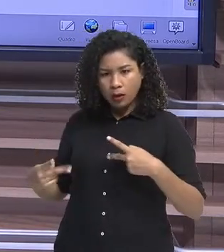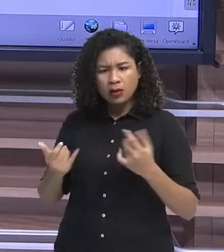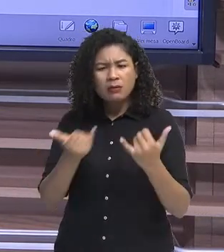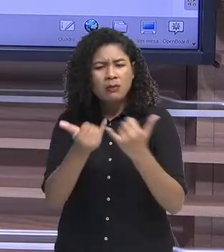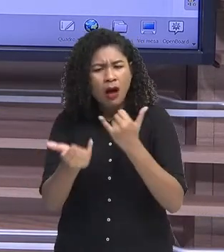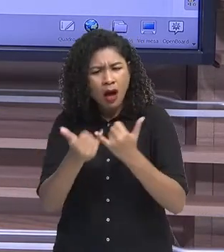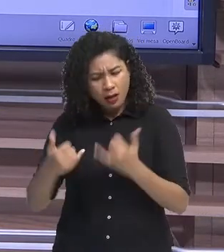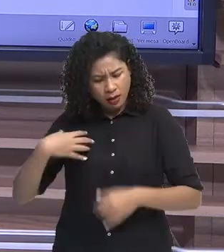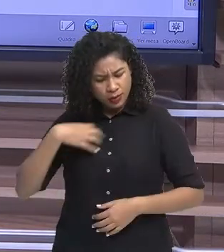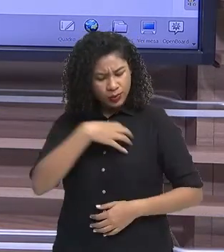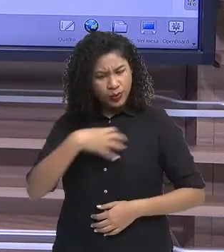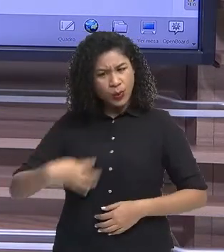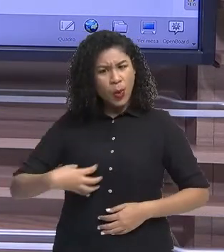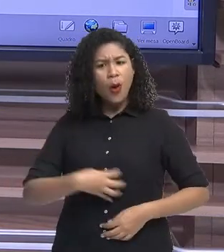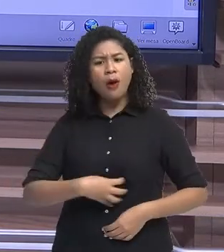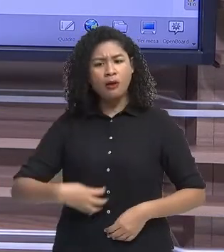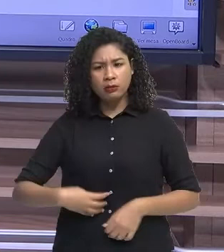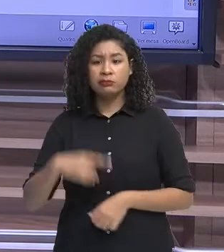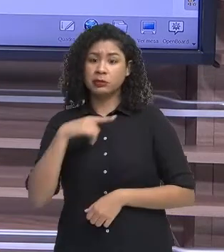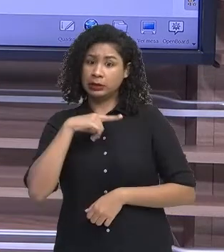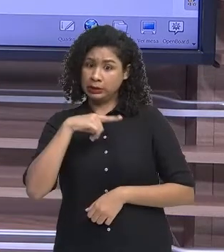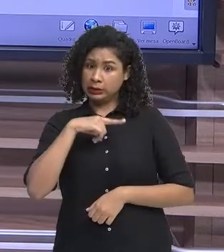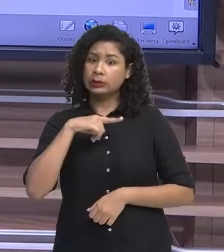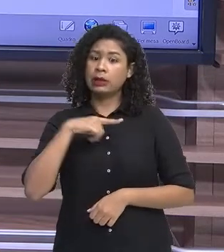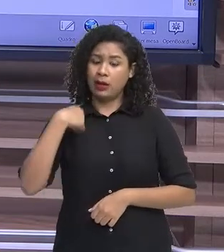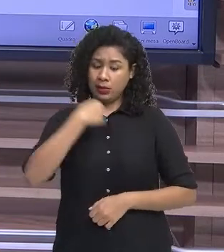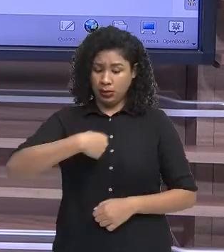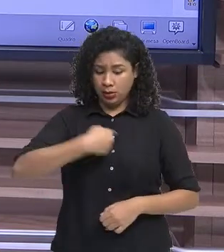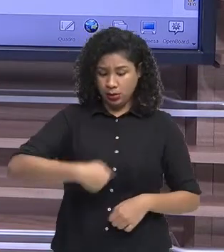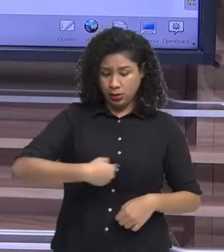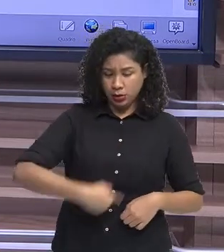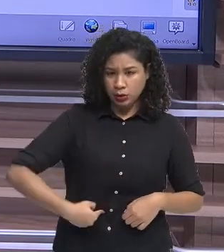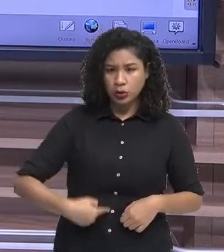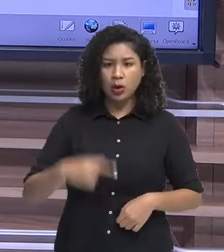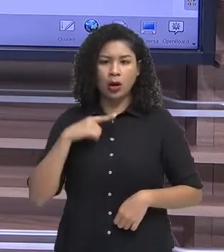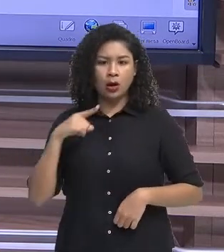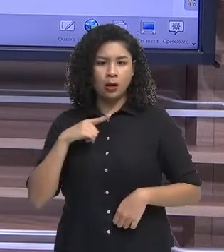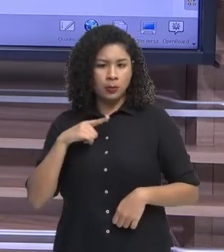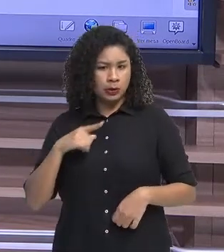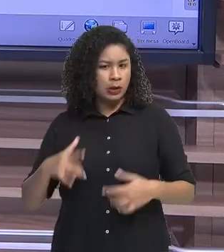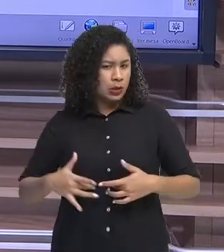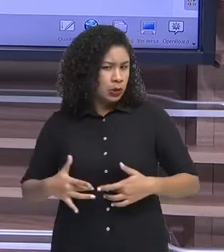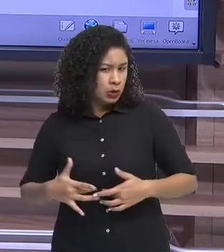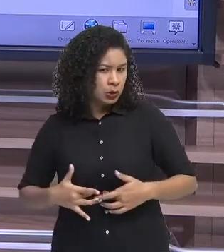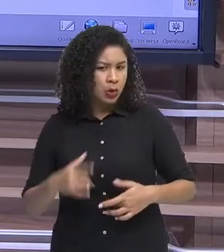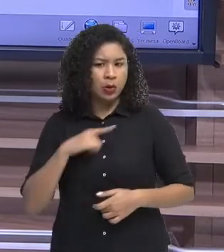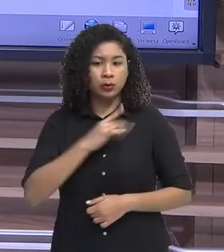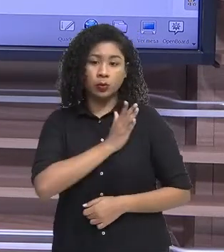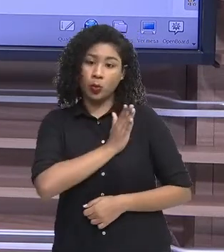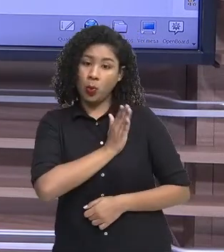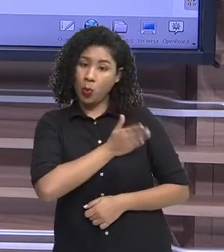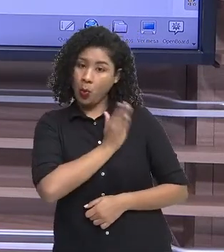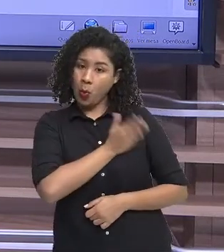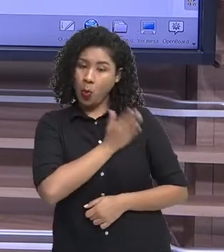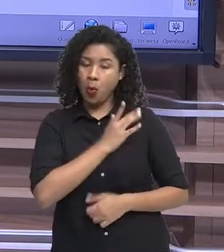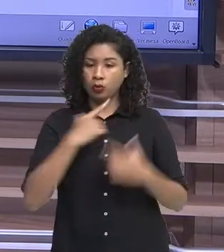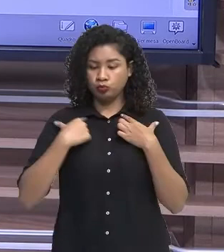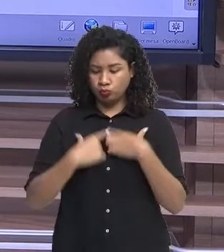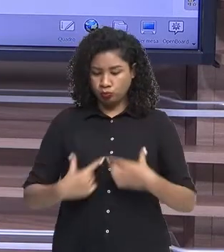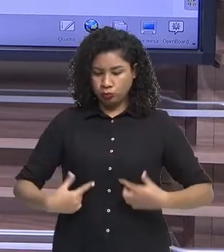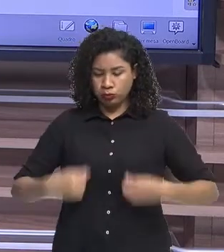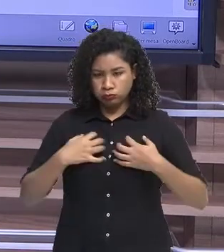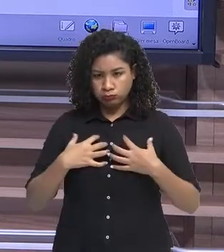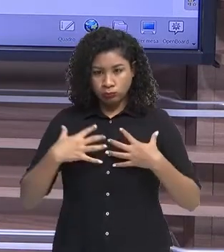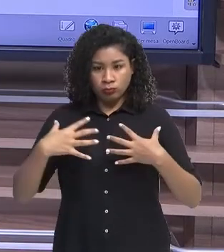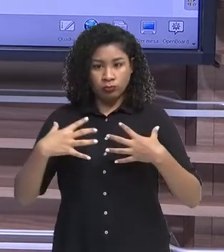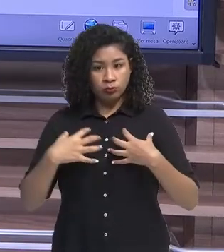organismo, né? Nós temos no nosso organismo diversos sistemas. Tem o meu estômago, tem o meu coração, tem o meu pulmão. Cada